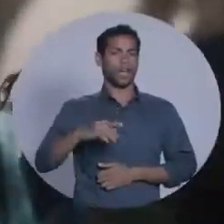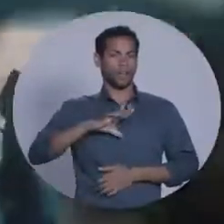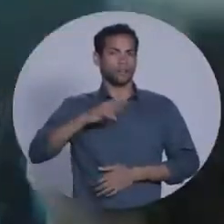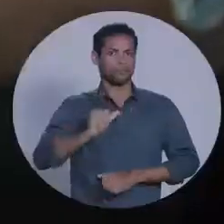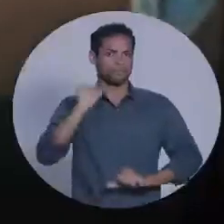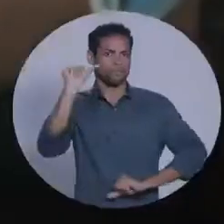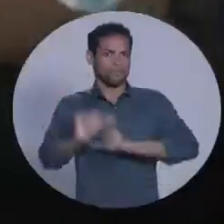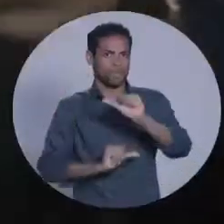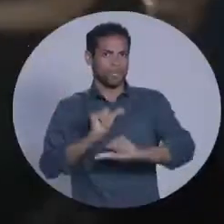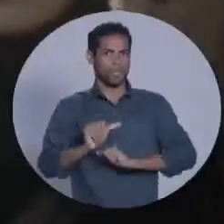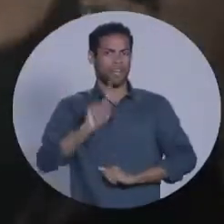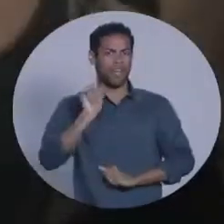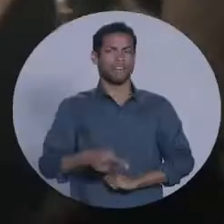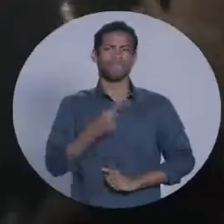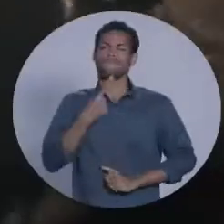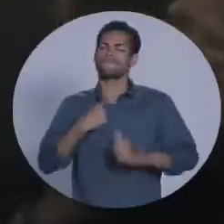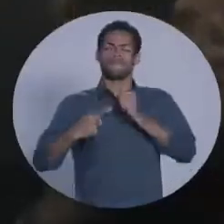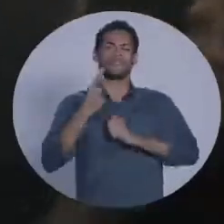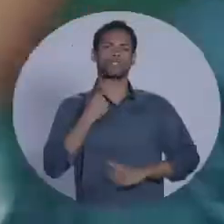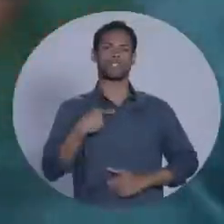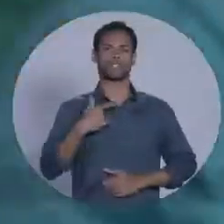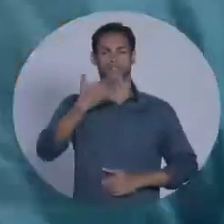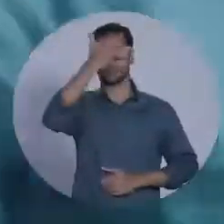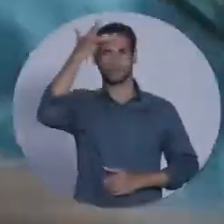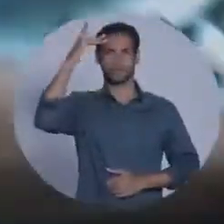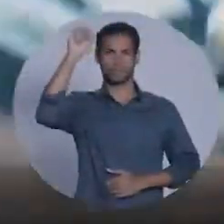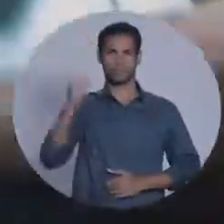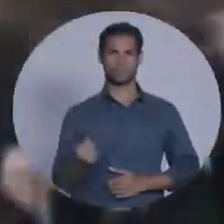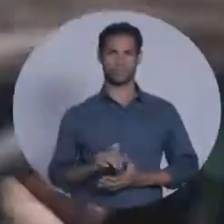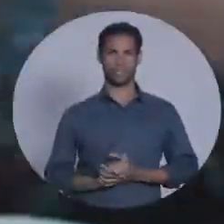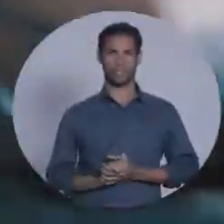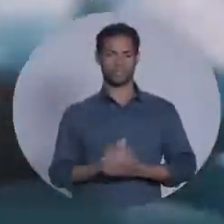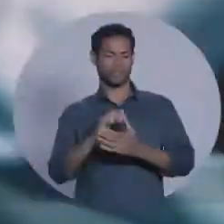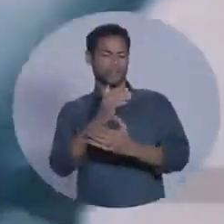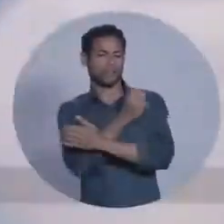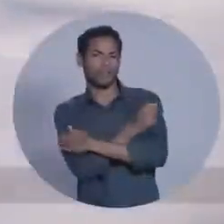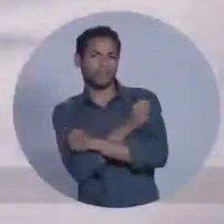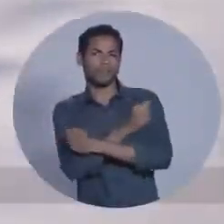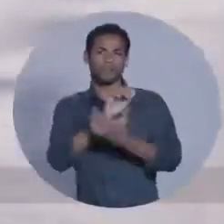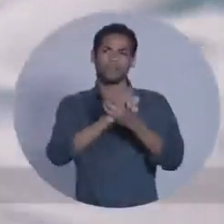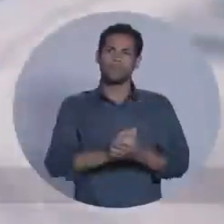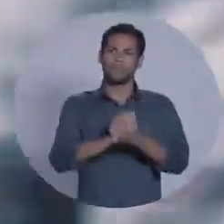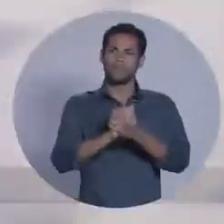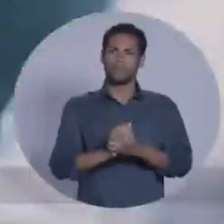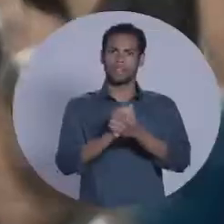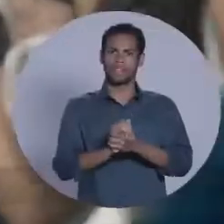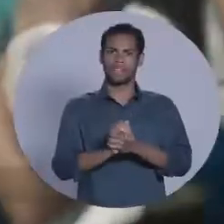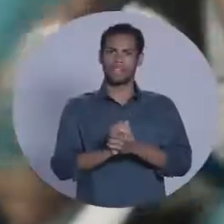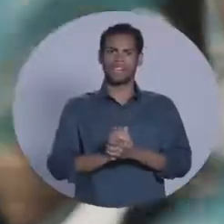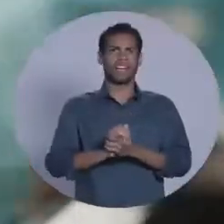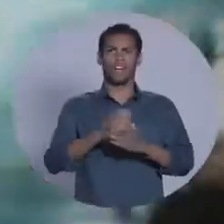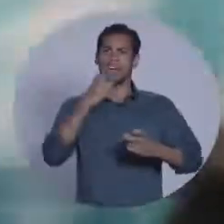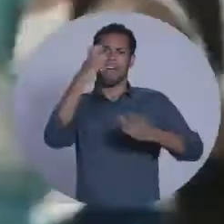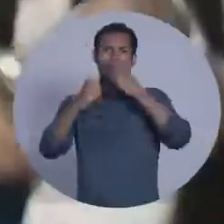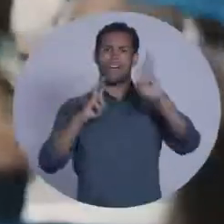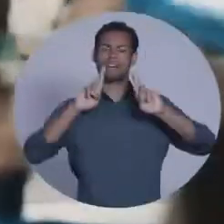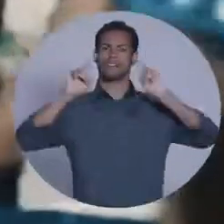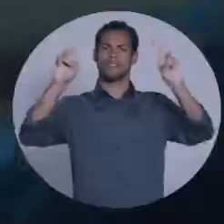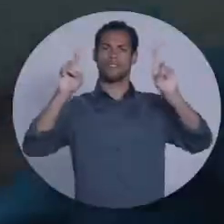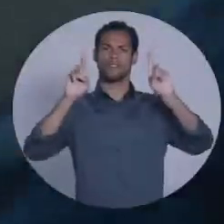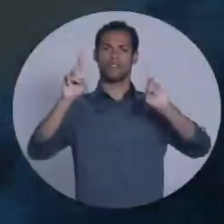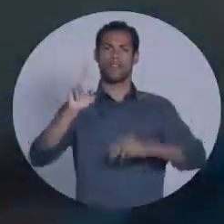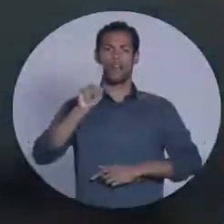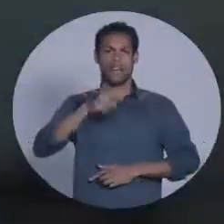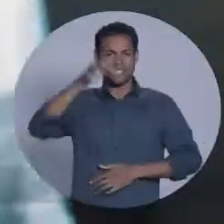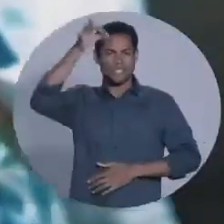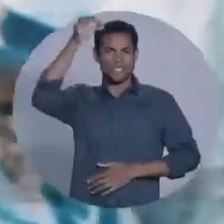para mudar, é o desejo de muitos! Eduardo. Cada abraço, cada aperto de mão, cada grito de esperança